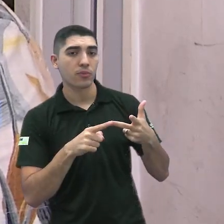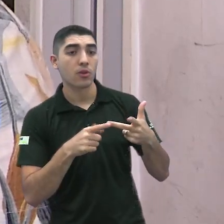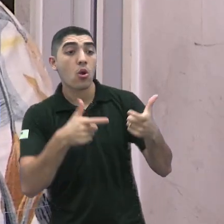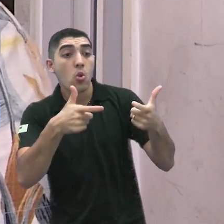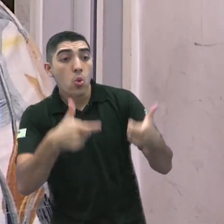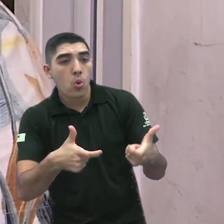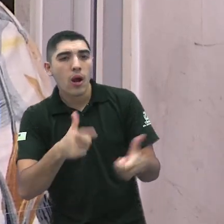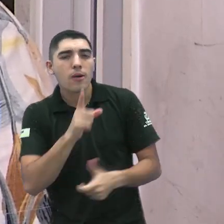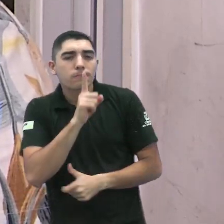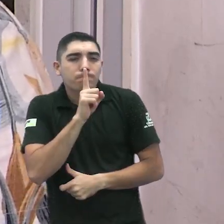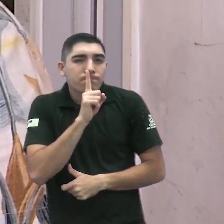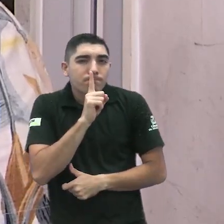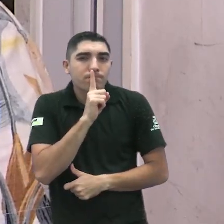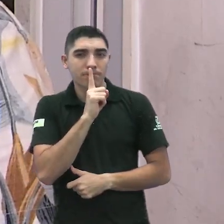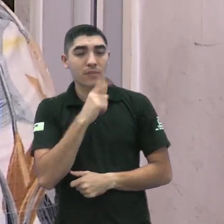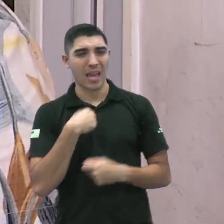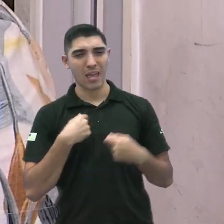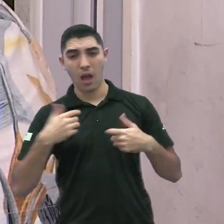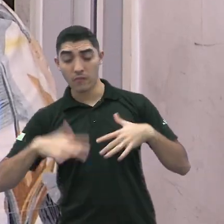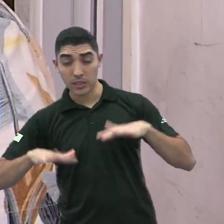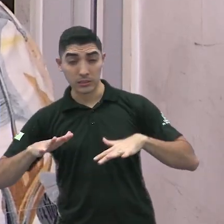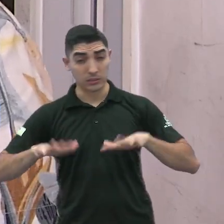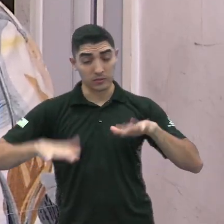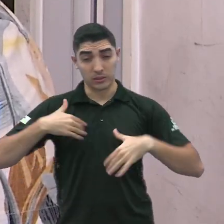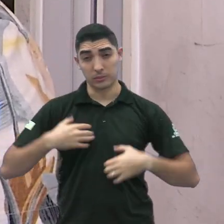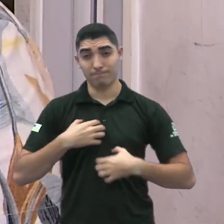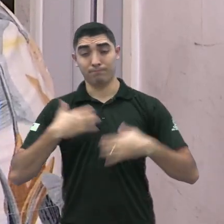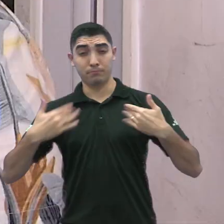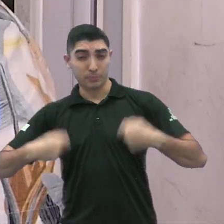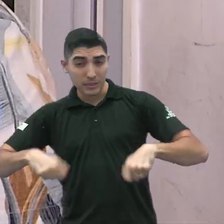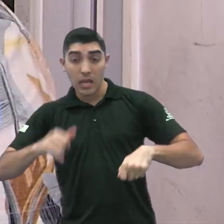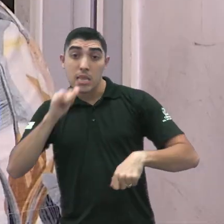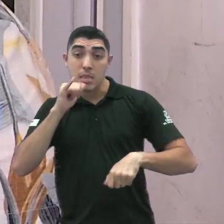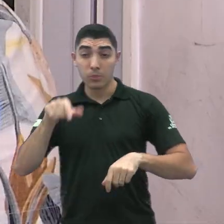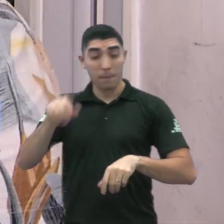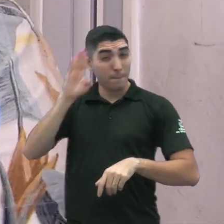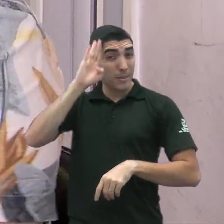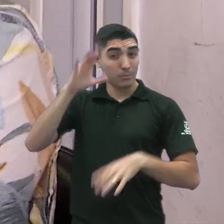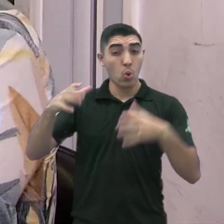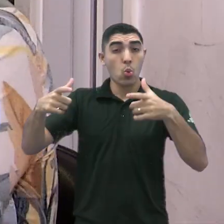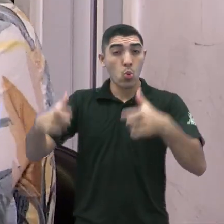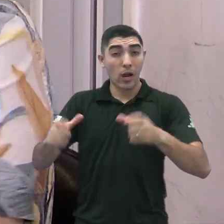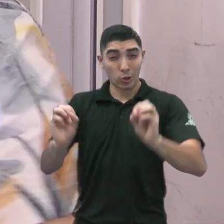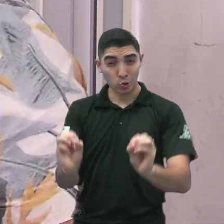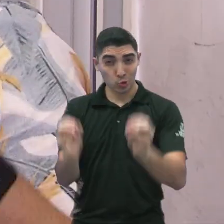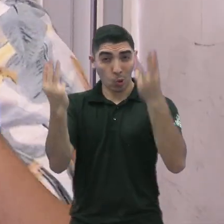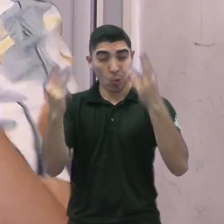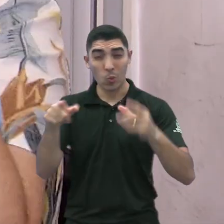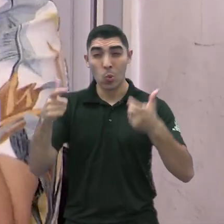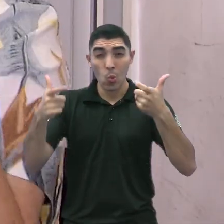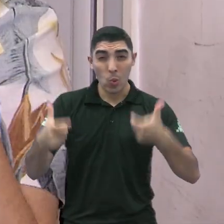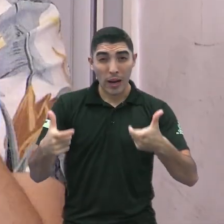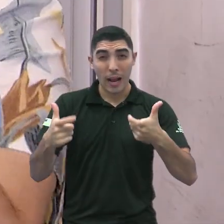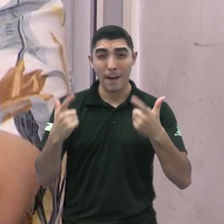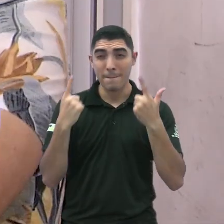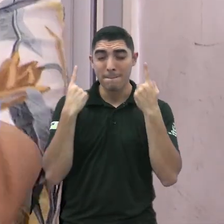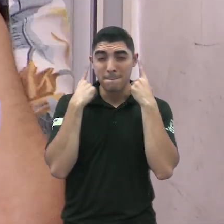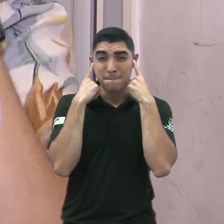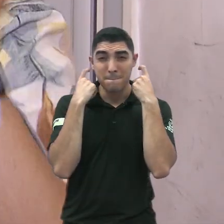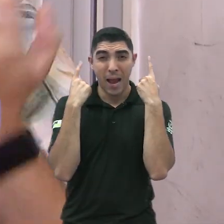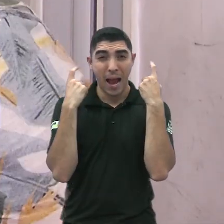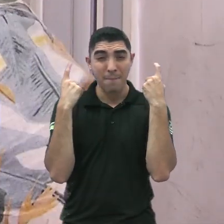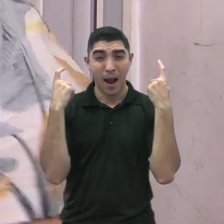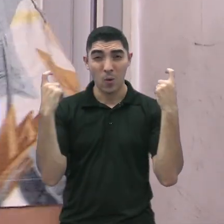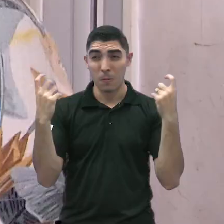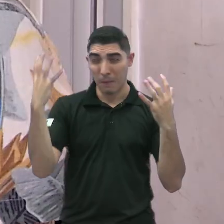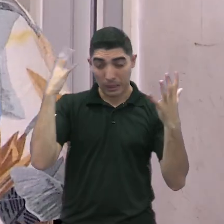lugar silencioso, quando acabo precisando, principalmente em shows, que às vezes o lugar é muito barulhento, a estrutura é muito... dá um eco